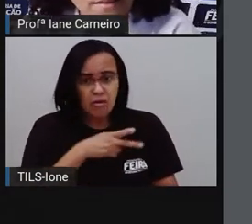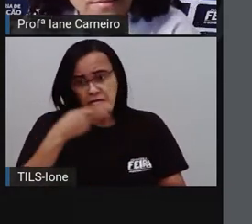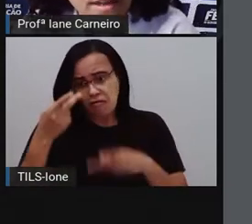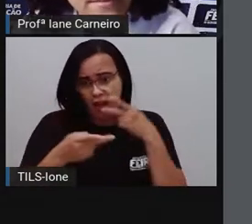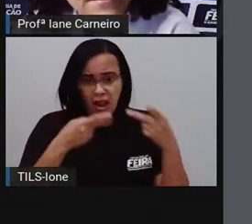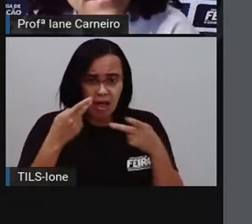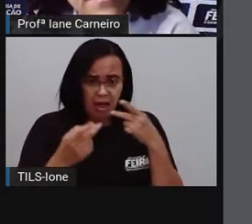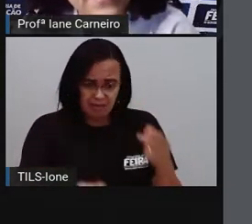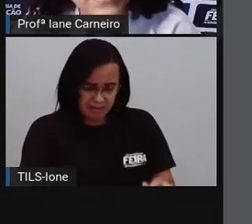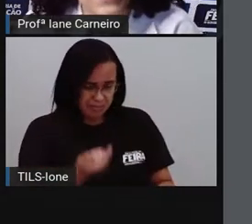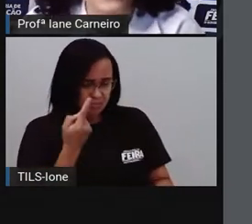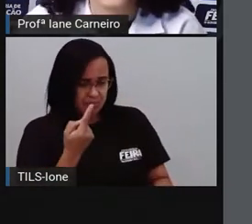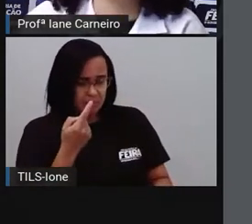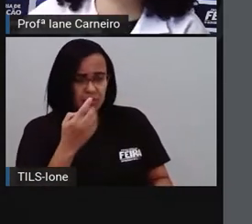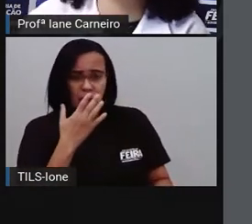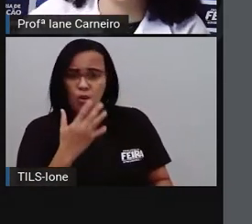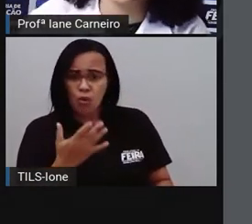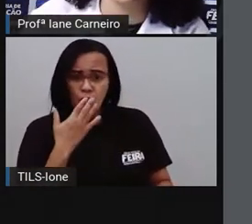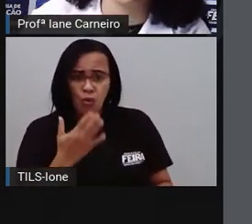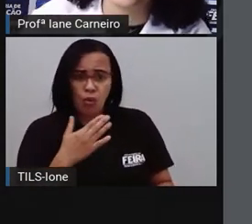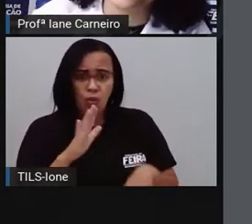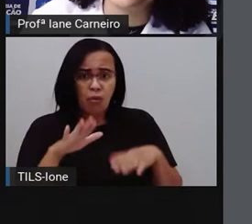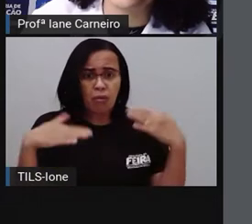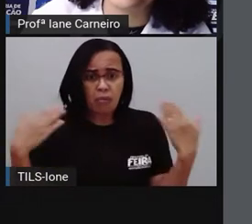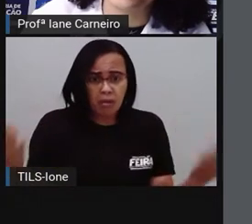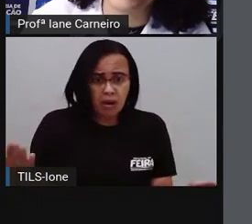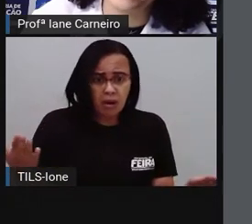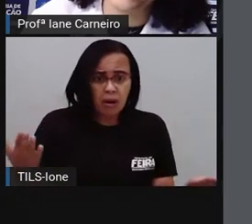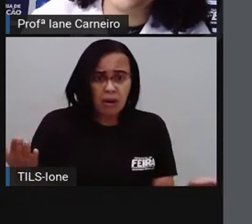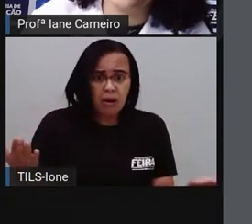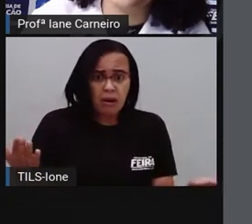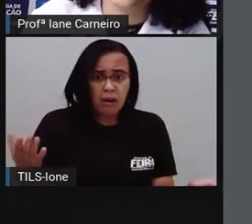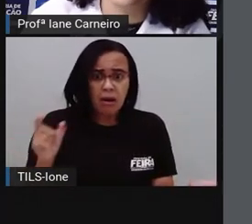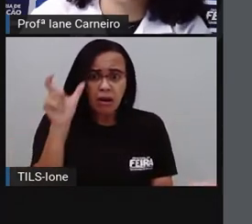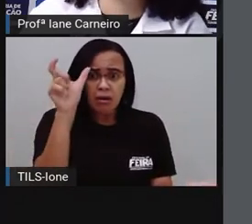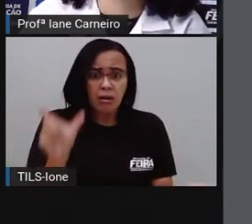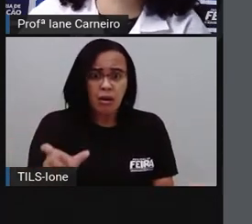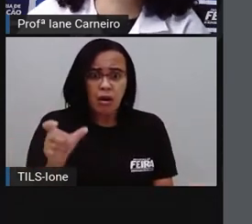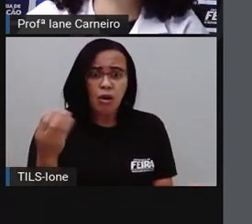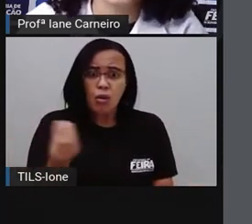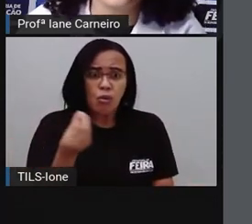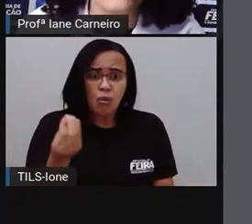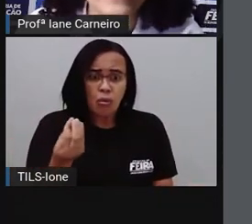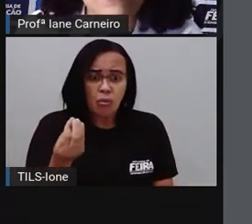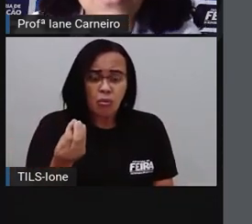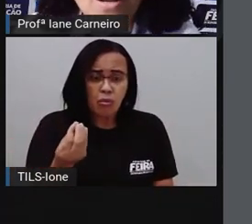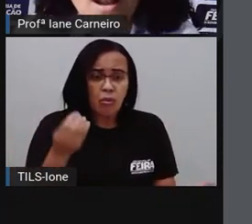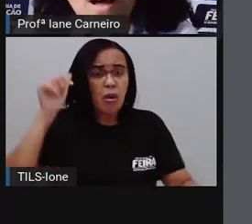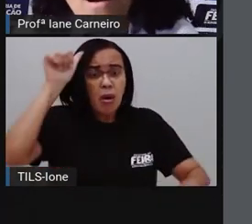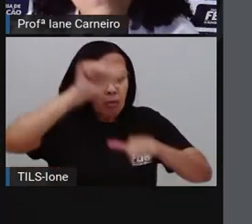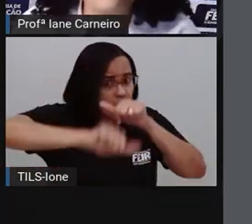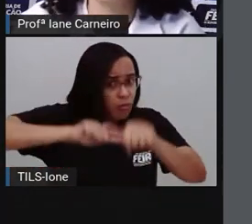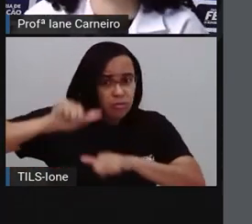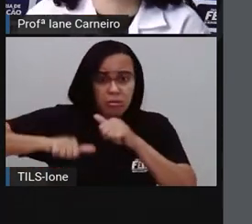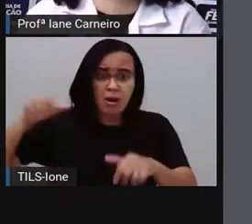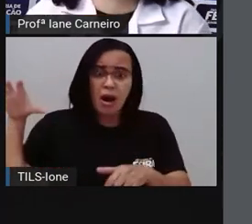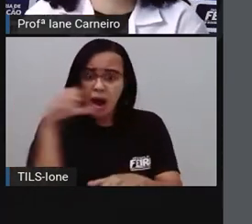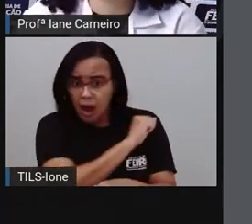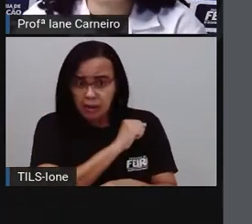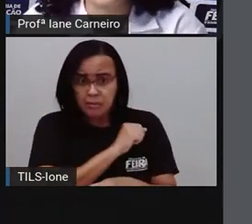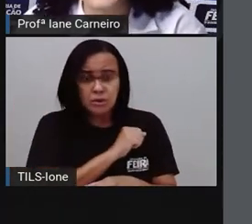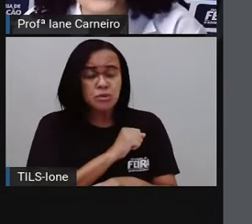estava, mudava, adivinha o que fazia o nosso camaleão? Pois ele mudava logo,